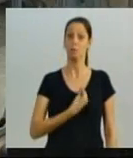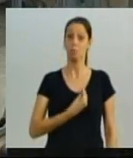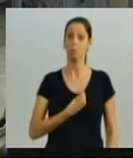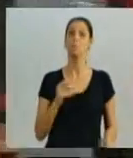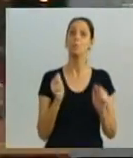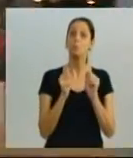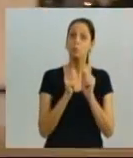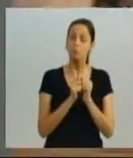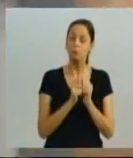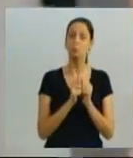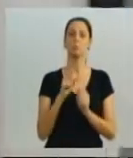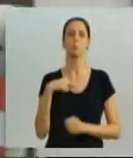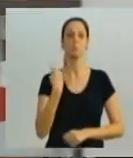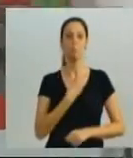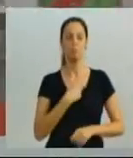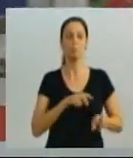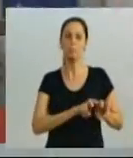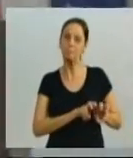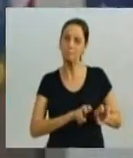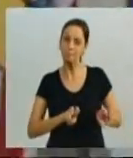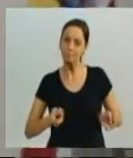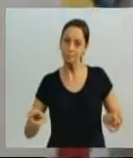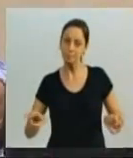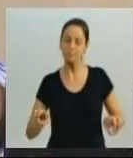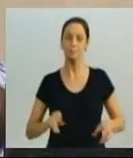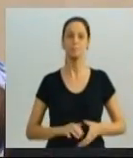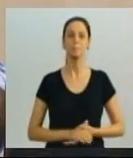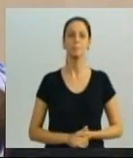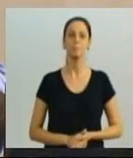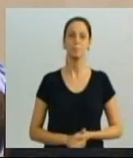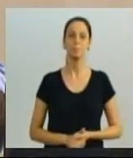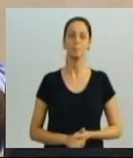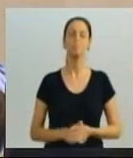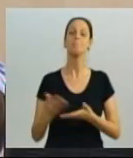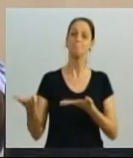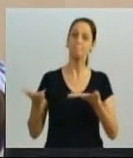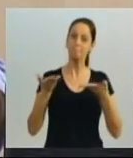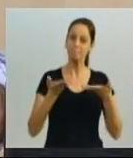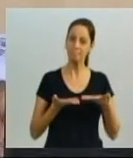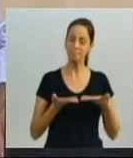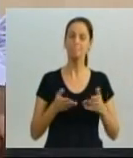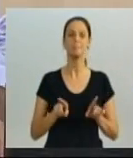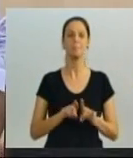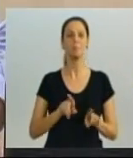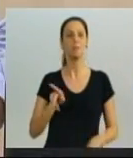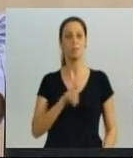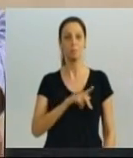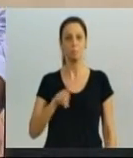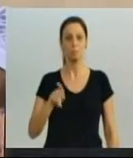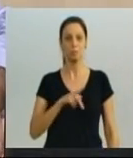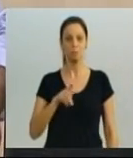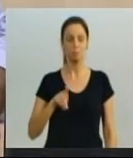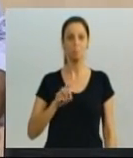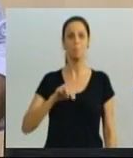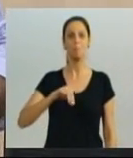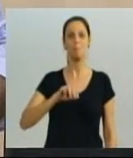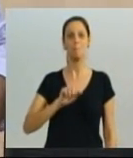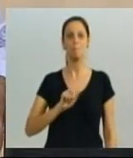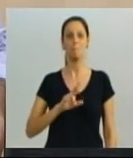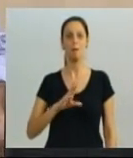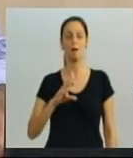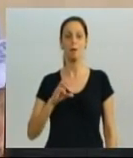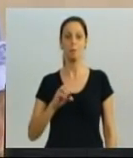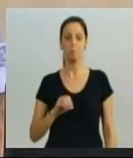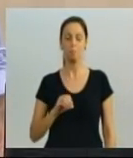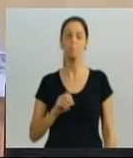aqui na mesa. E convido o professor Marco Antônio André,